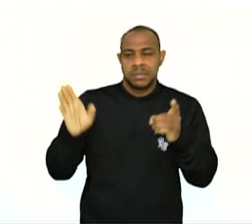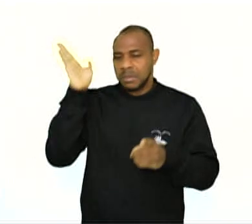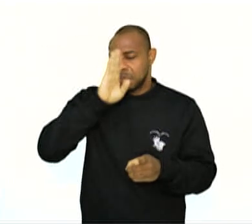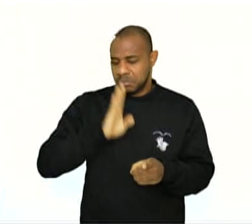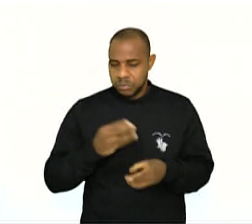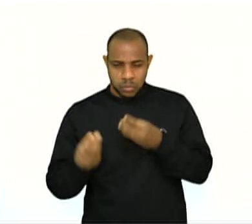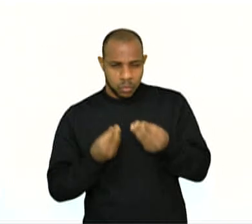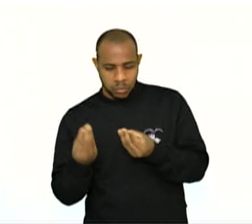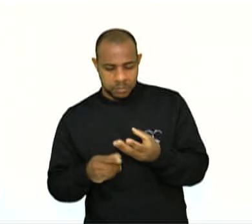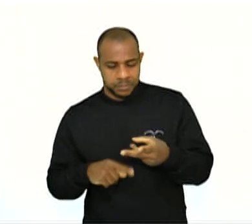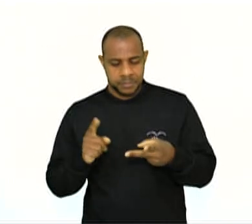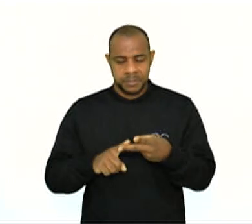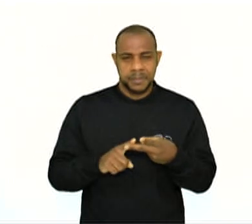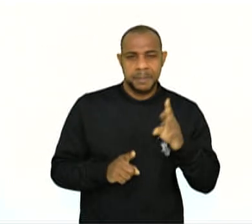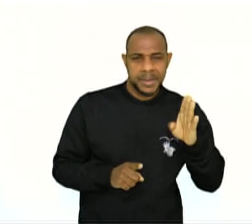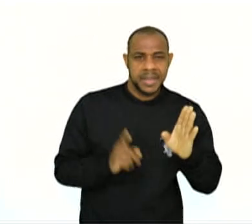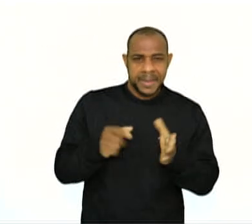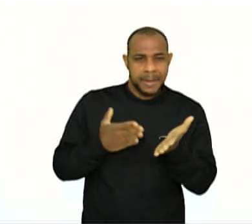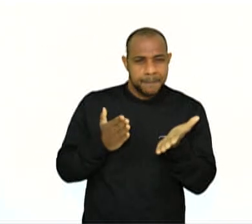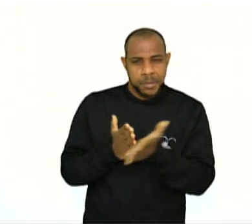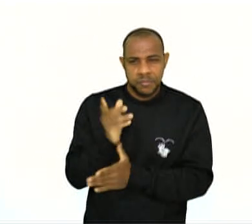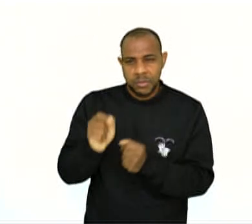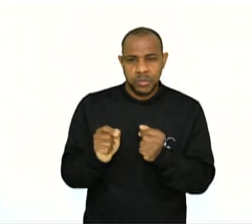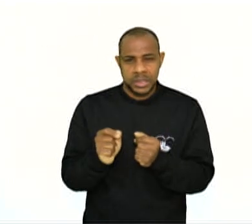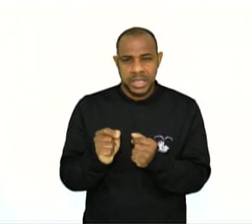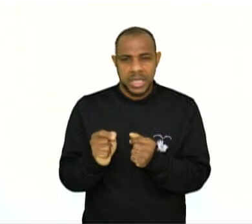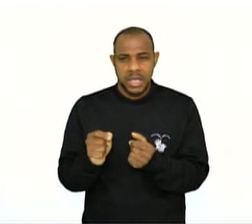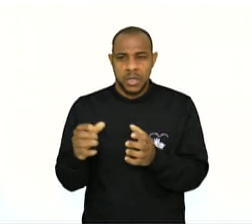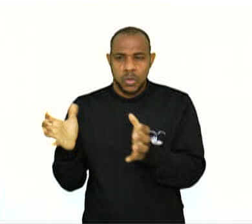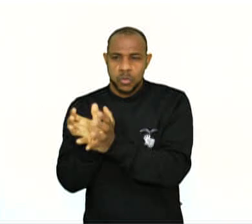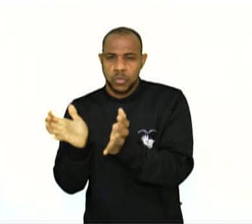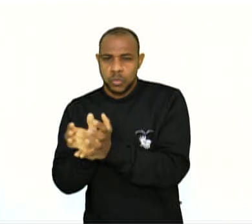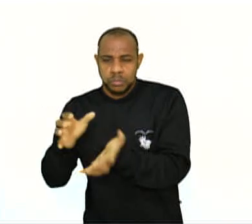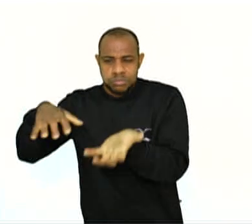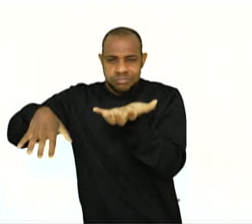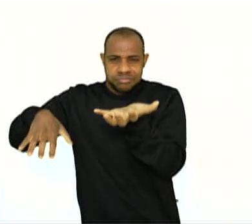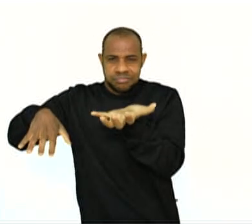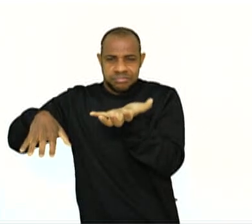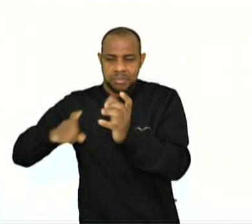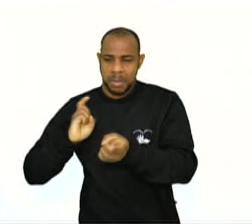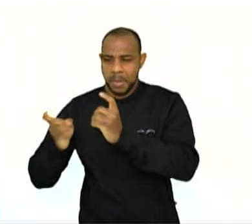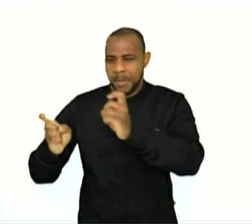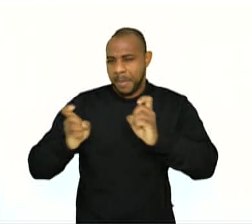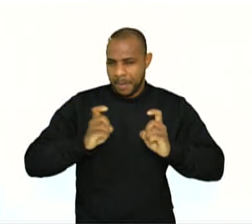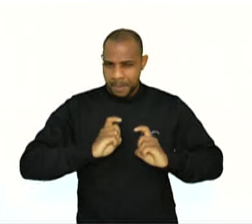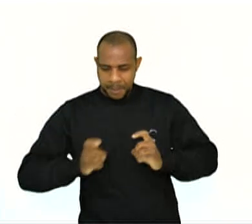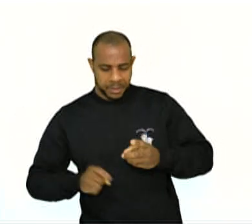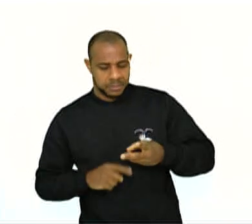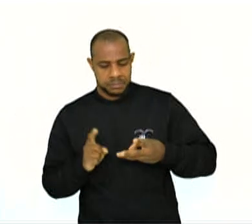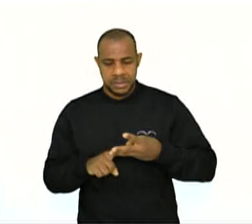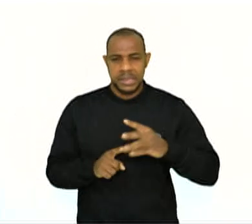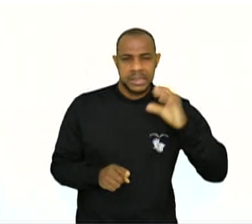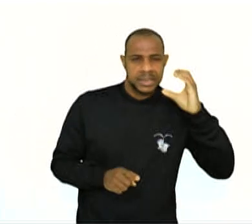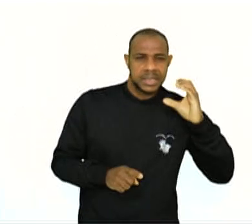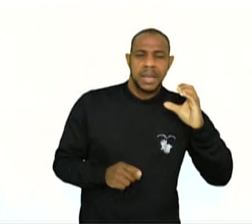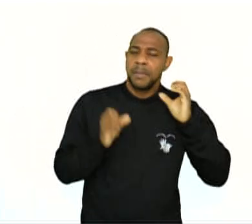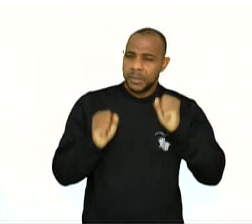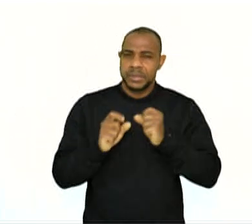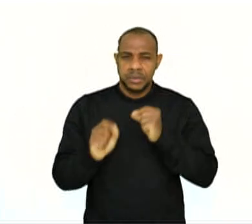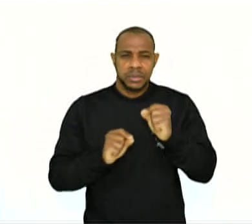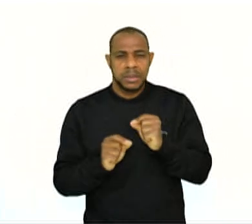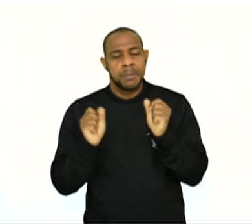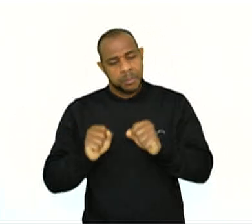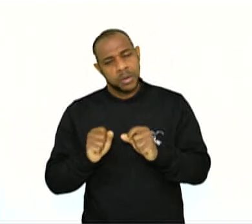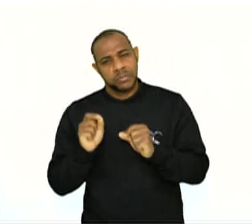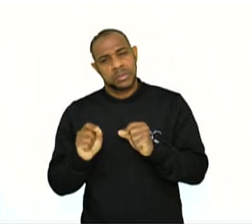Brasileira. B. Eram aprovados pelo Congresso Nacional em sessões ordinárias. C. Poderiam até